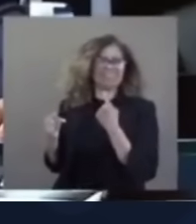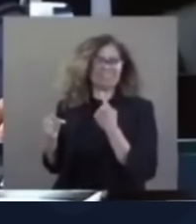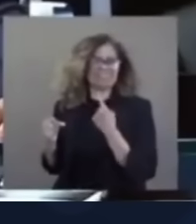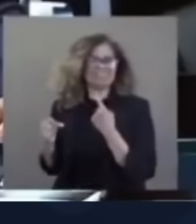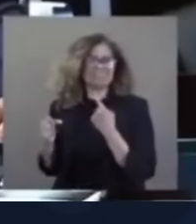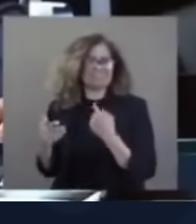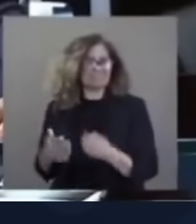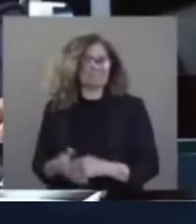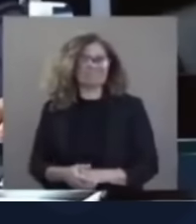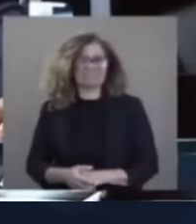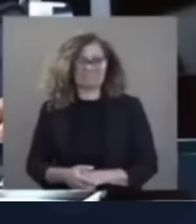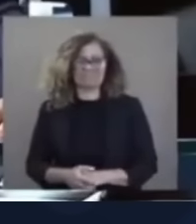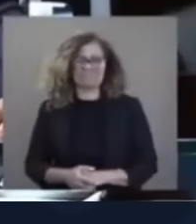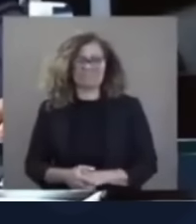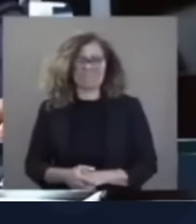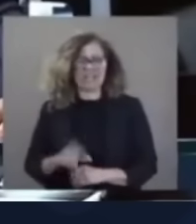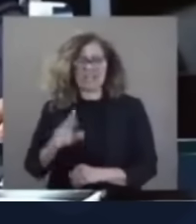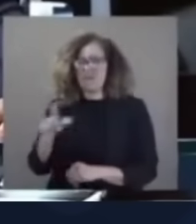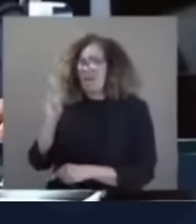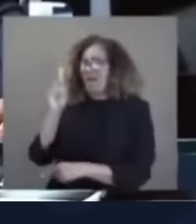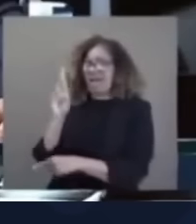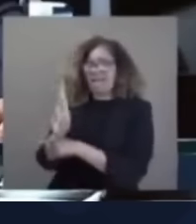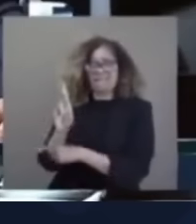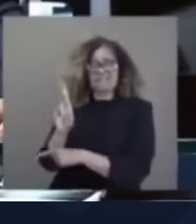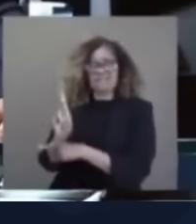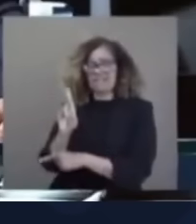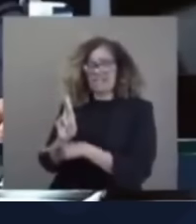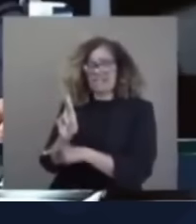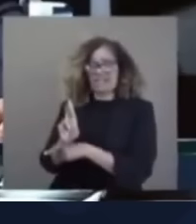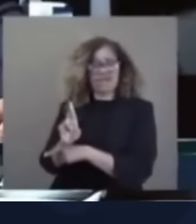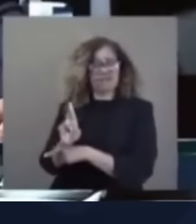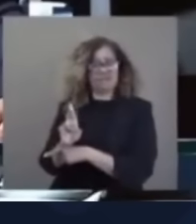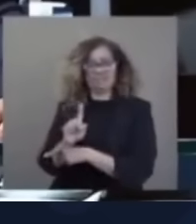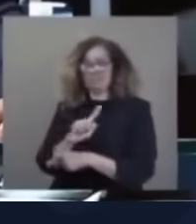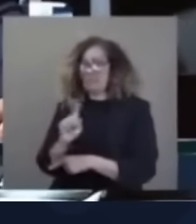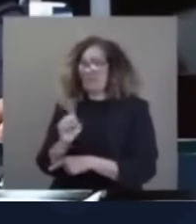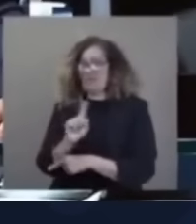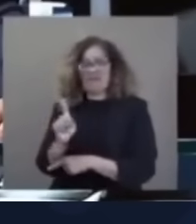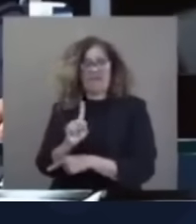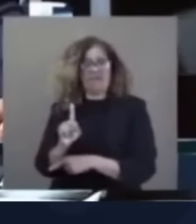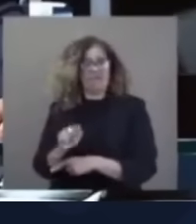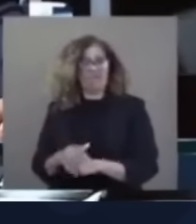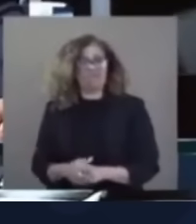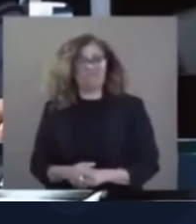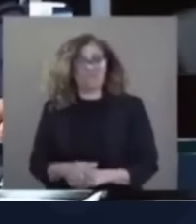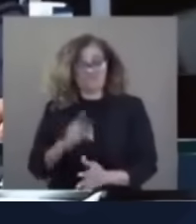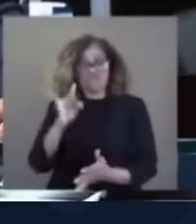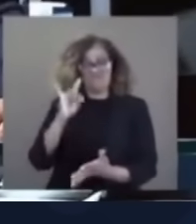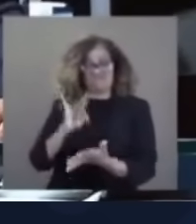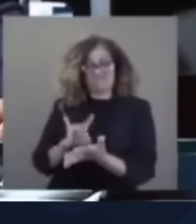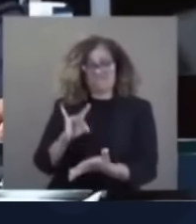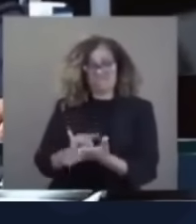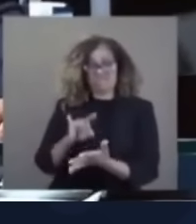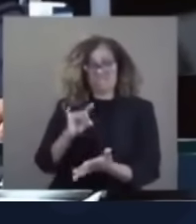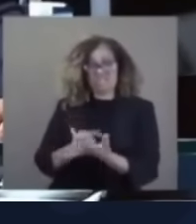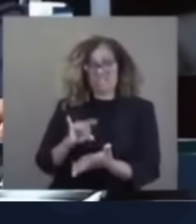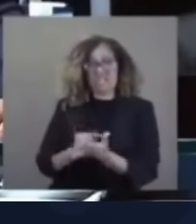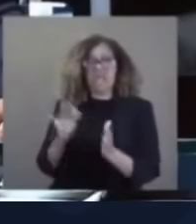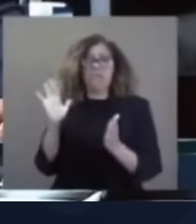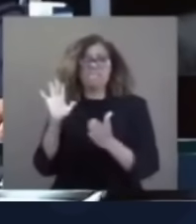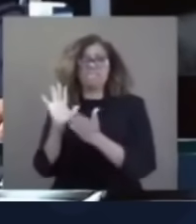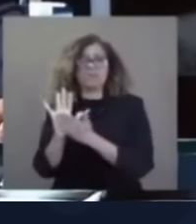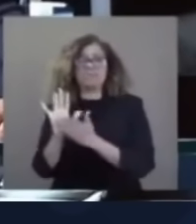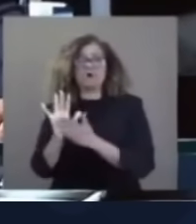equivocada não representa e aqui digo eu não representa o verdadeiro propósito do